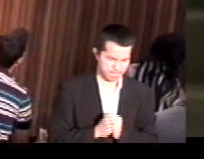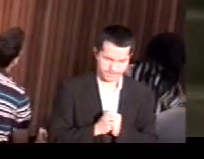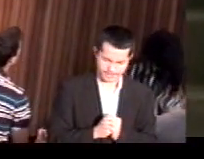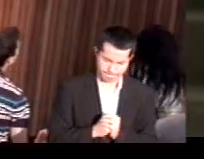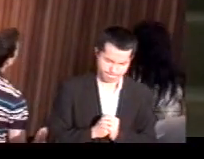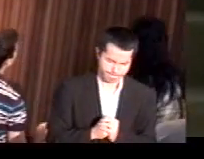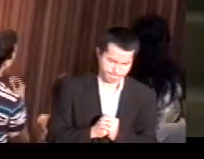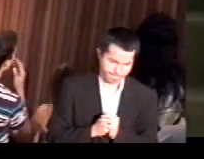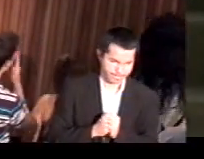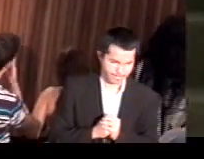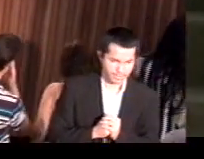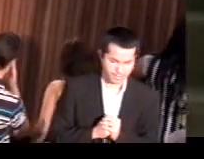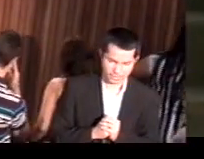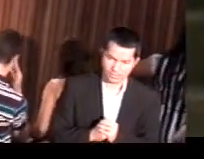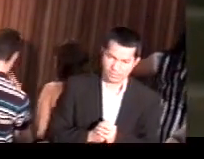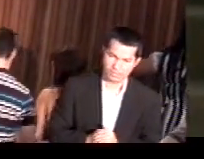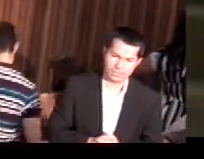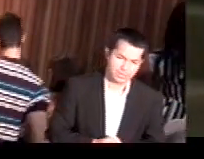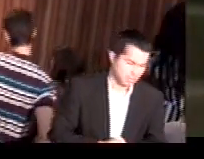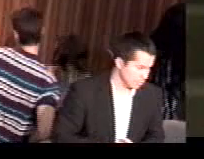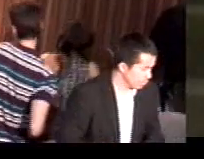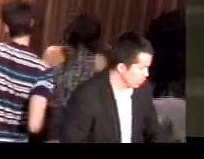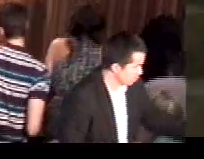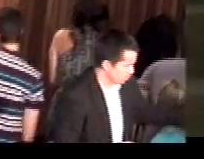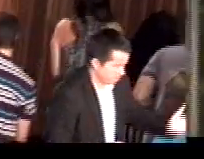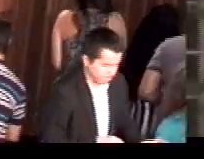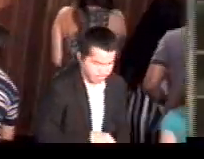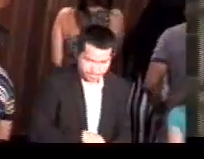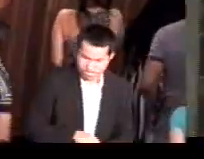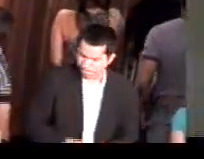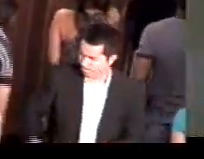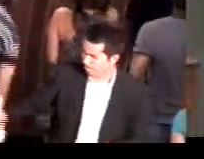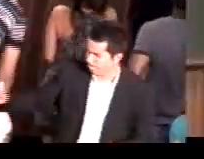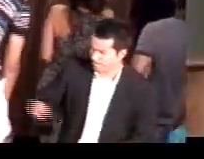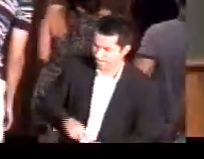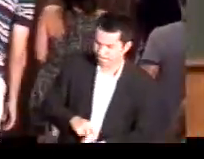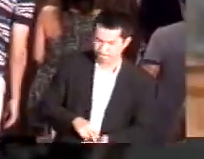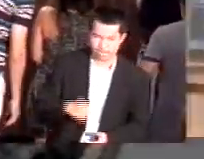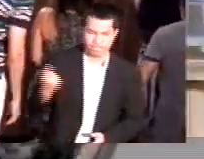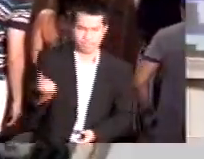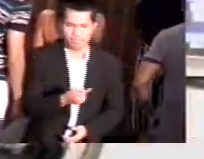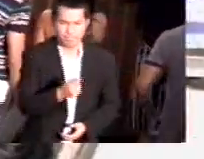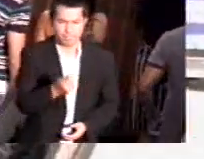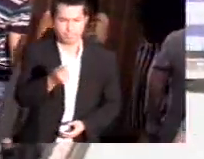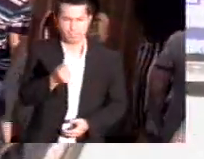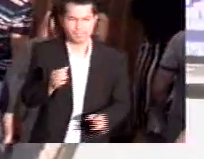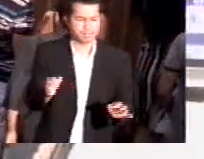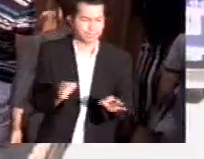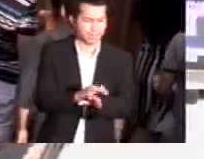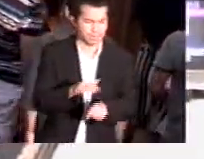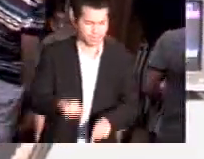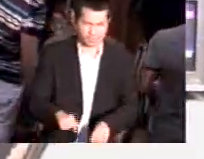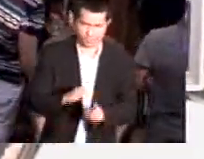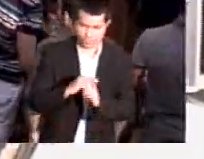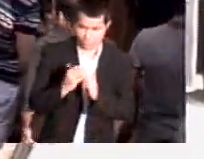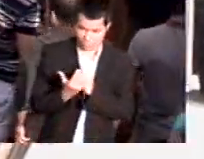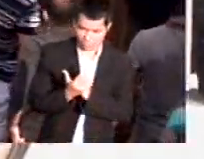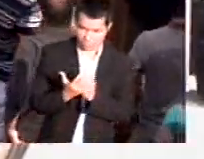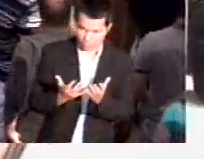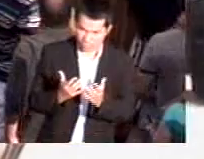pé, querido, fica de pé. A gente vai terminar esse culto daqui a pouquinho, mas eu quero dar uma dica para você.